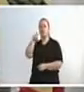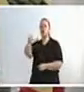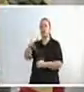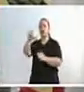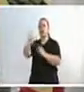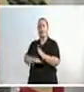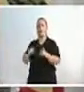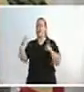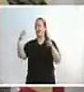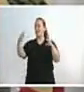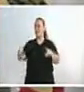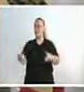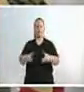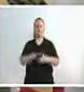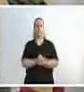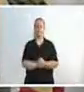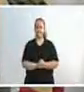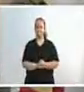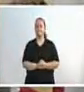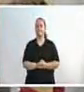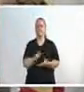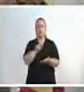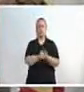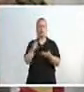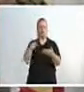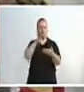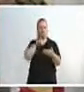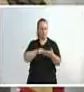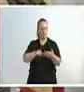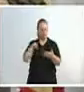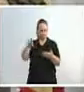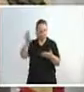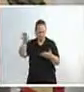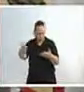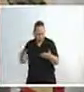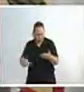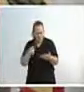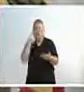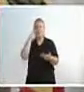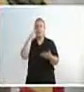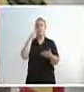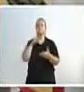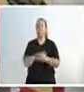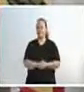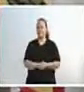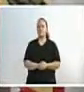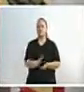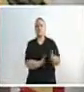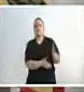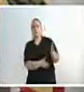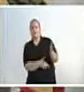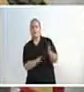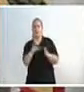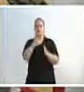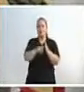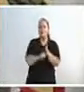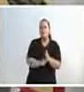Tu és um ladrão. Saiu no Santa, qualquer coisinha que era ladrão. Né? Aí é ladrão. É ladrão, é vagabundo, roubou.